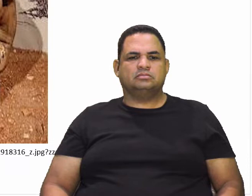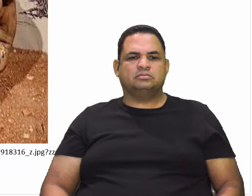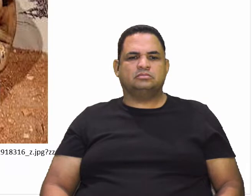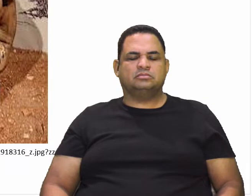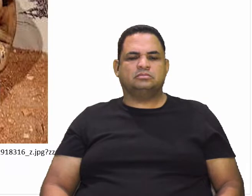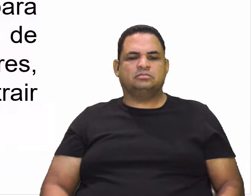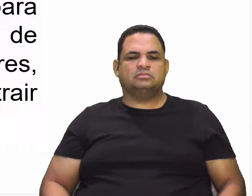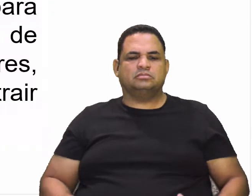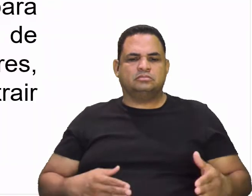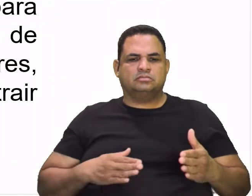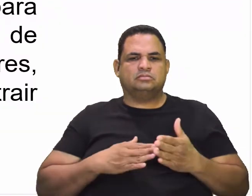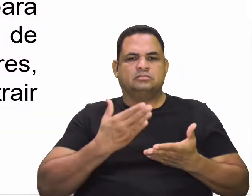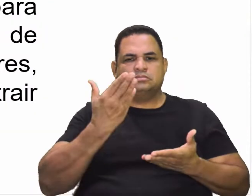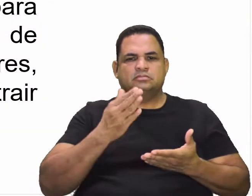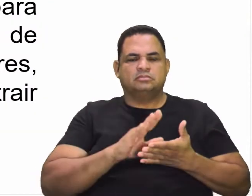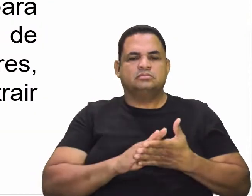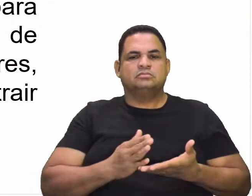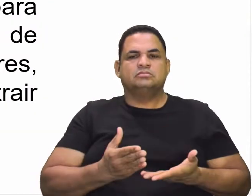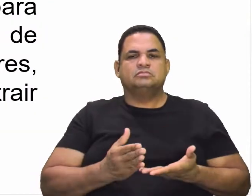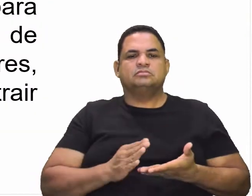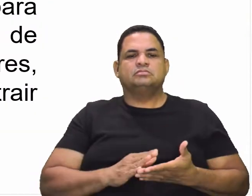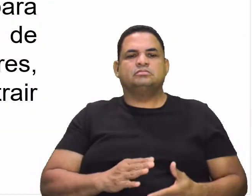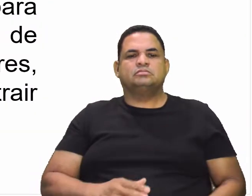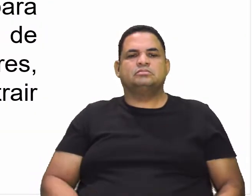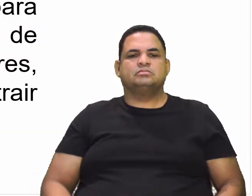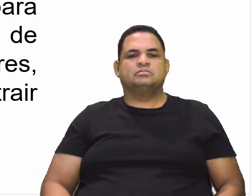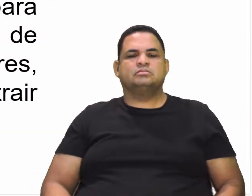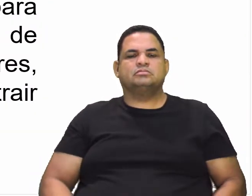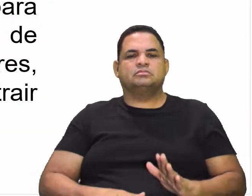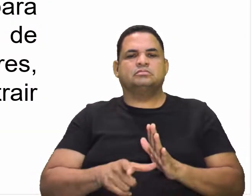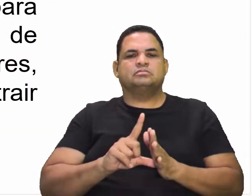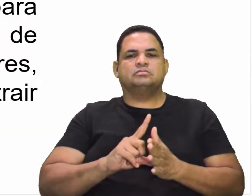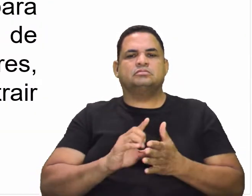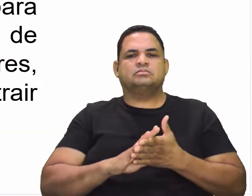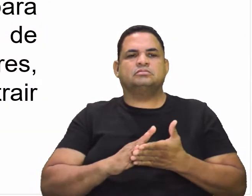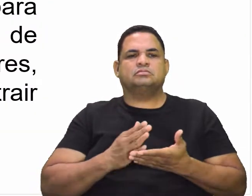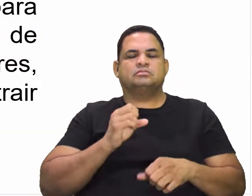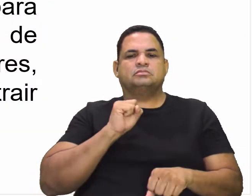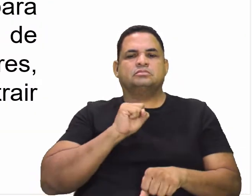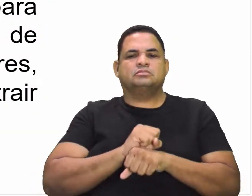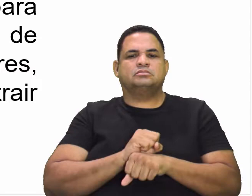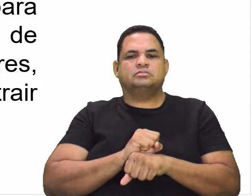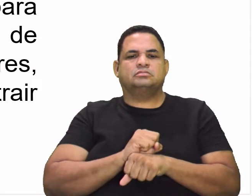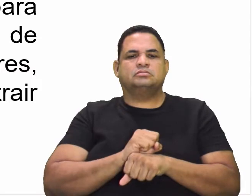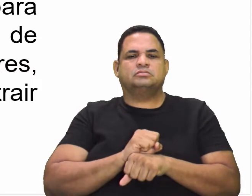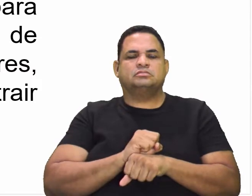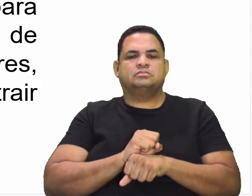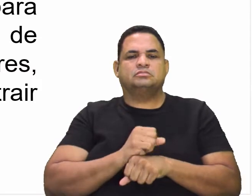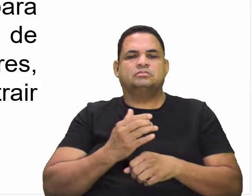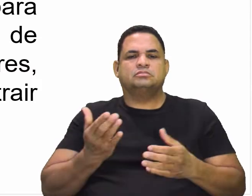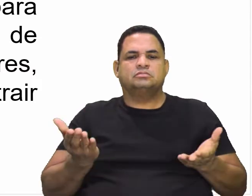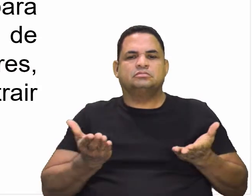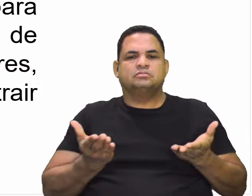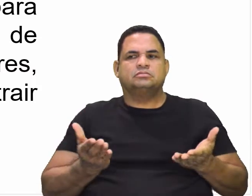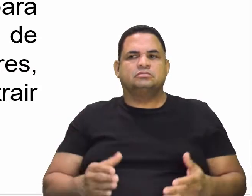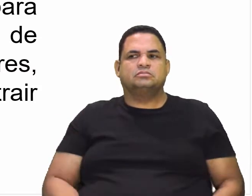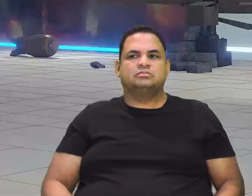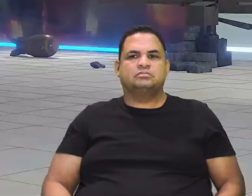Até chegar a isso daqui. Espera aí, mas antes de chegarmos daí, eu quero dar uma pausa aqui com vocês.